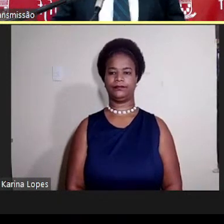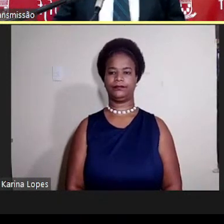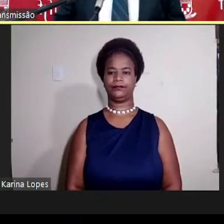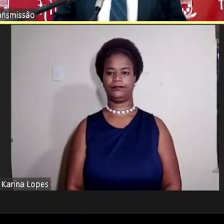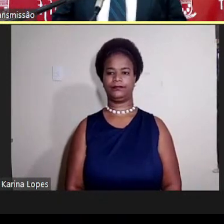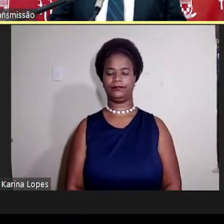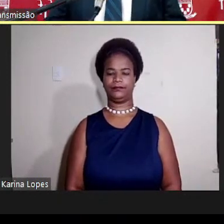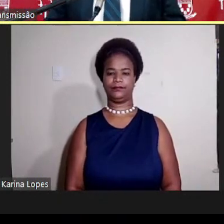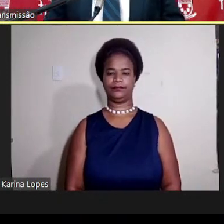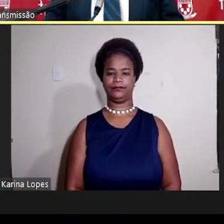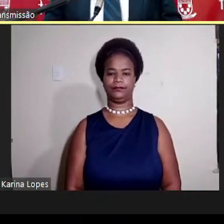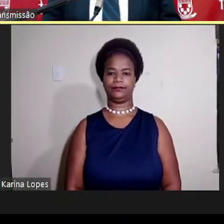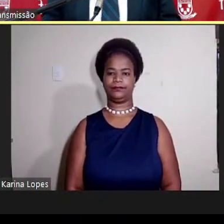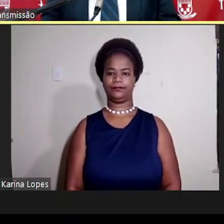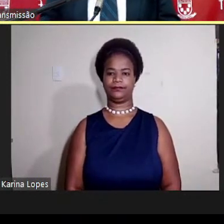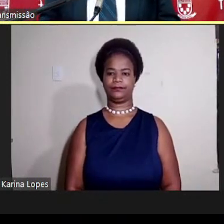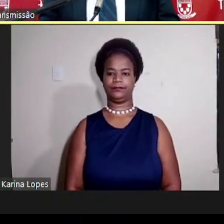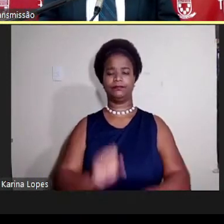Um momento só, por favor.